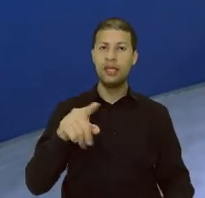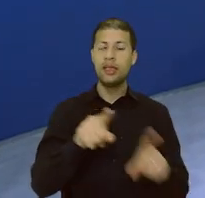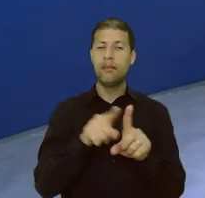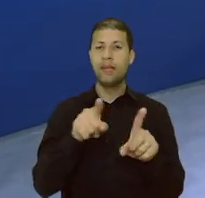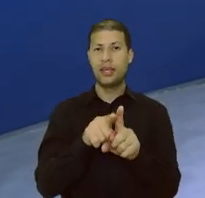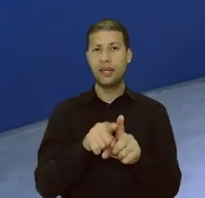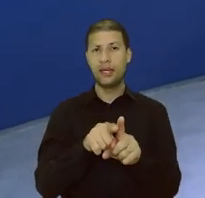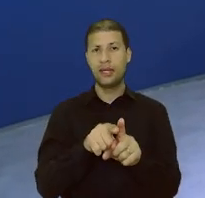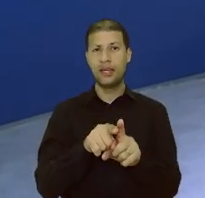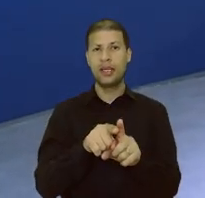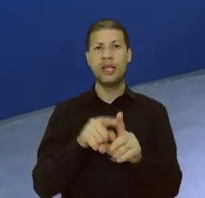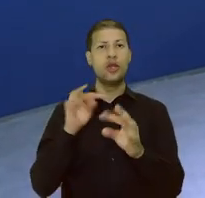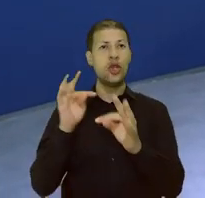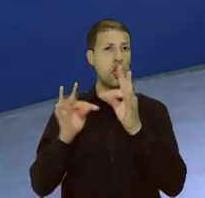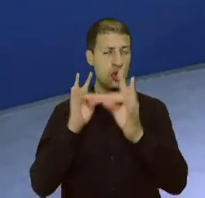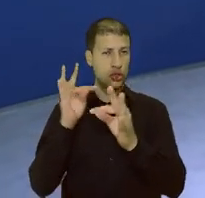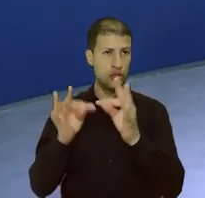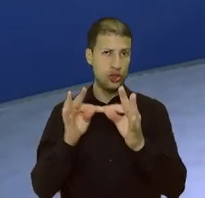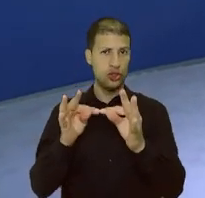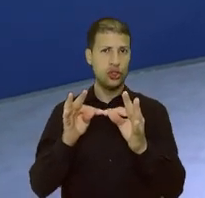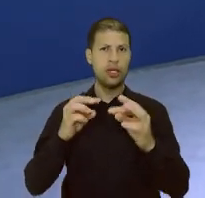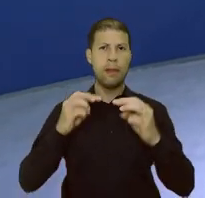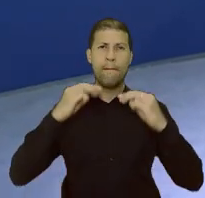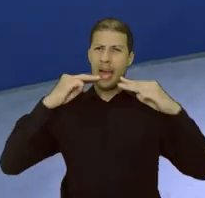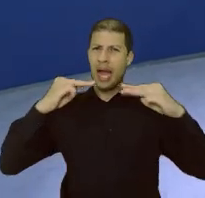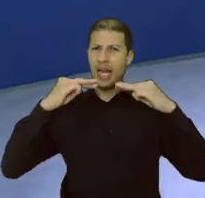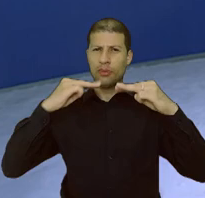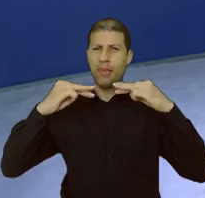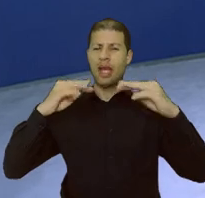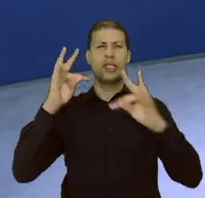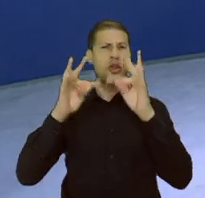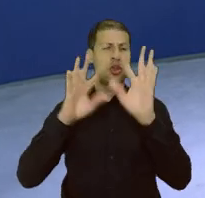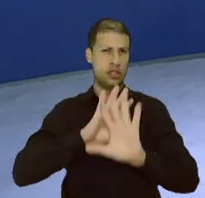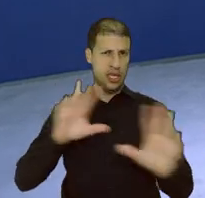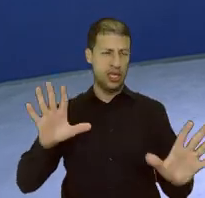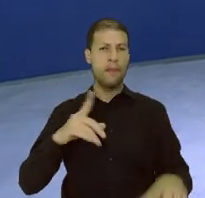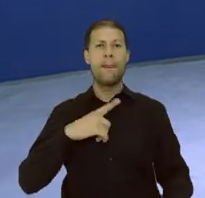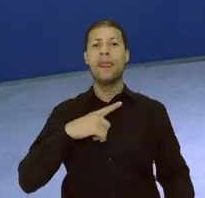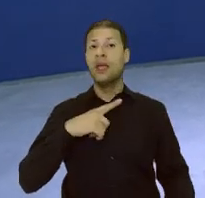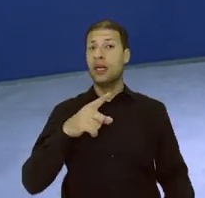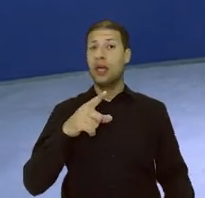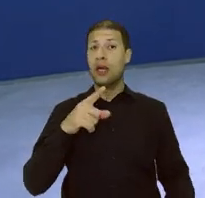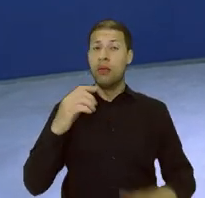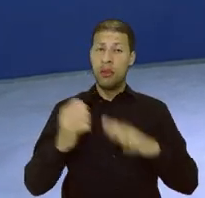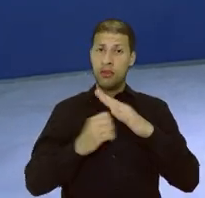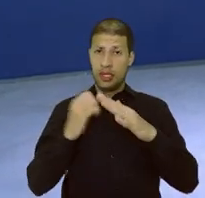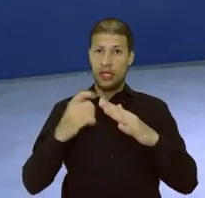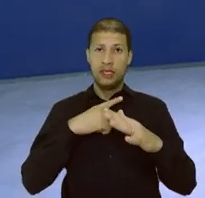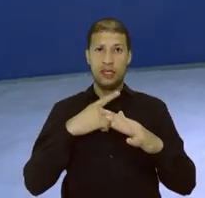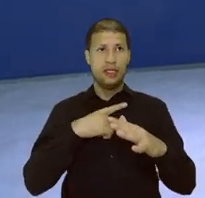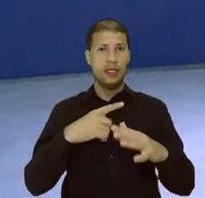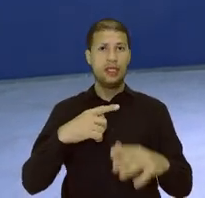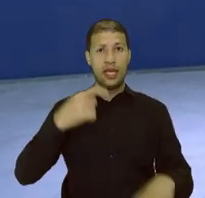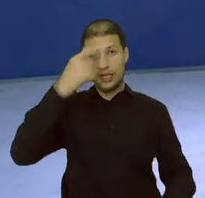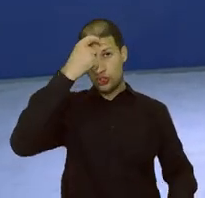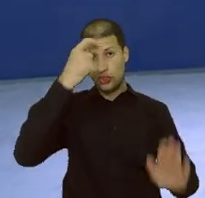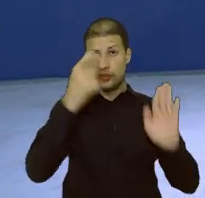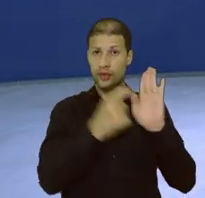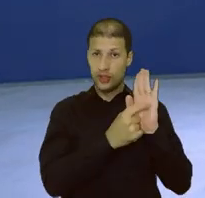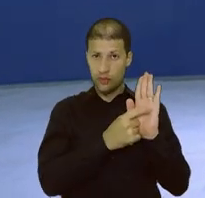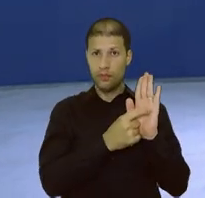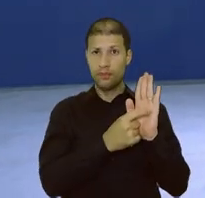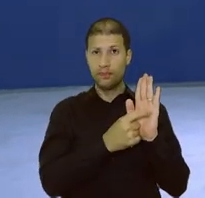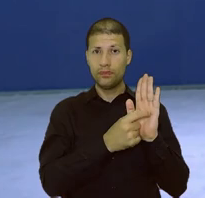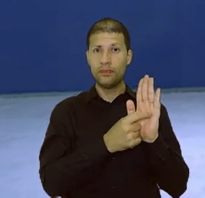as tecnologias para marketing marketing tecnologia etc é uma empresa que usa inteligência artificial para